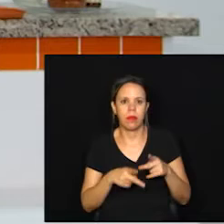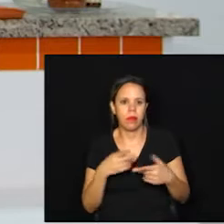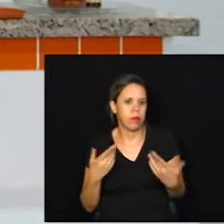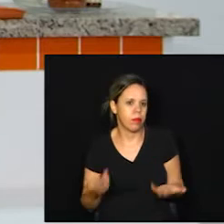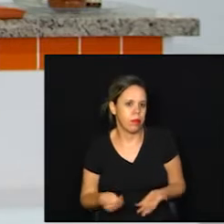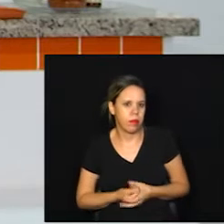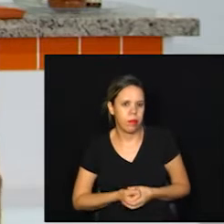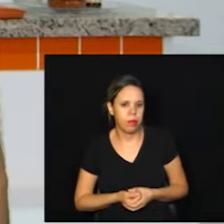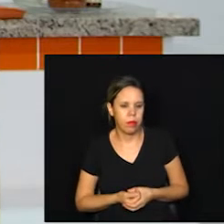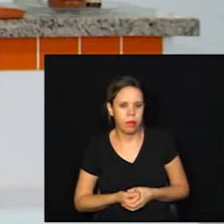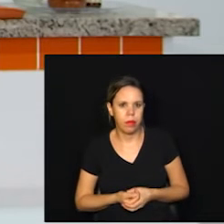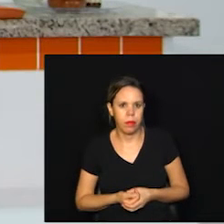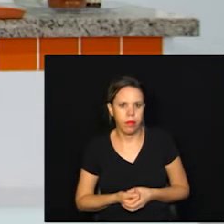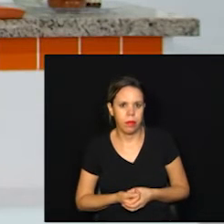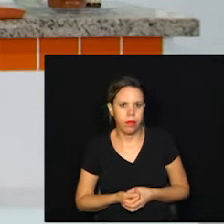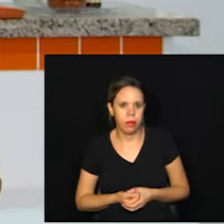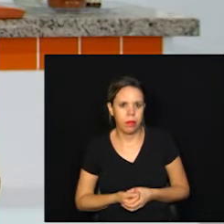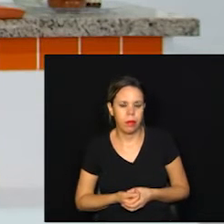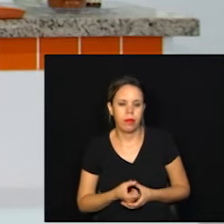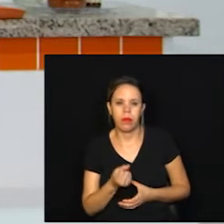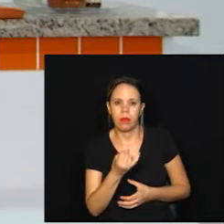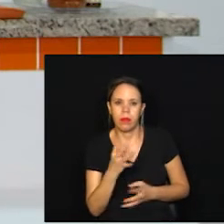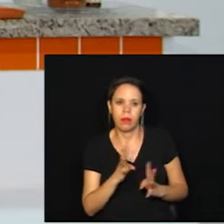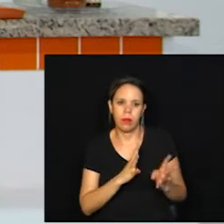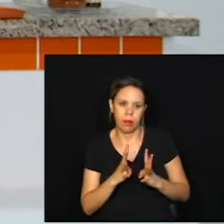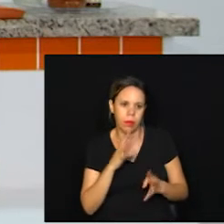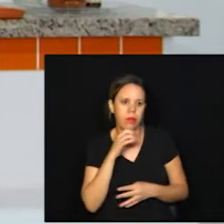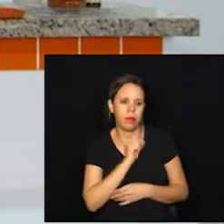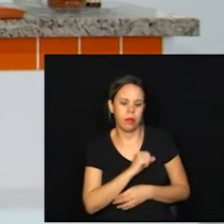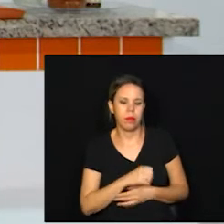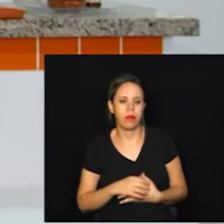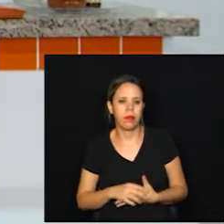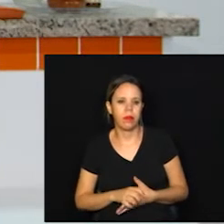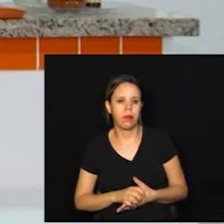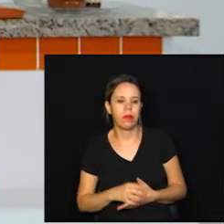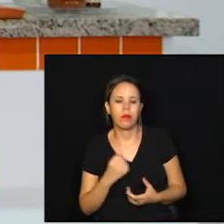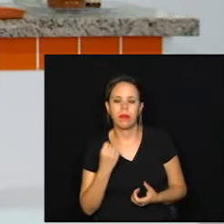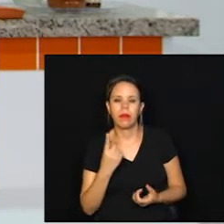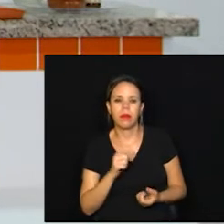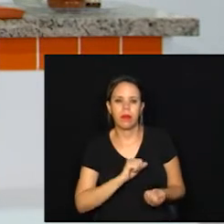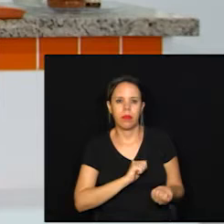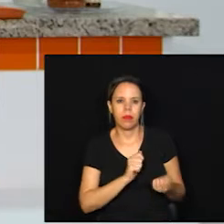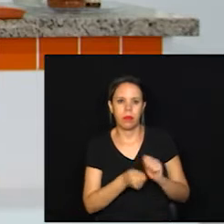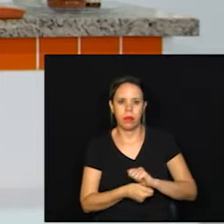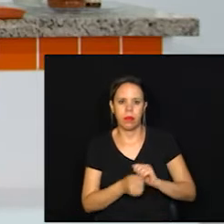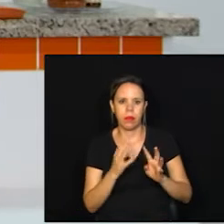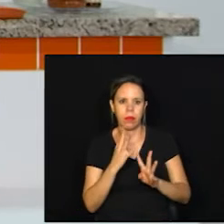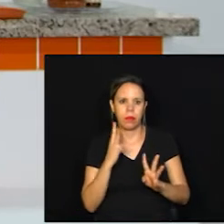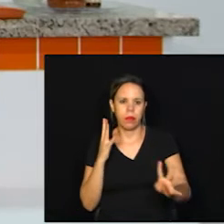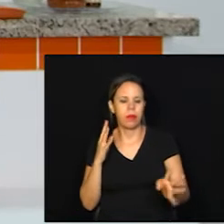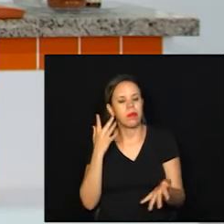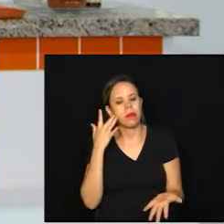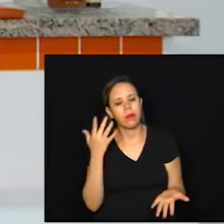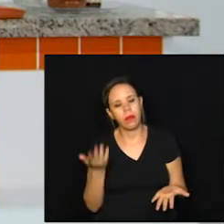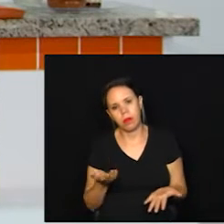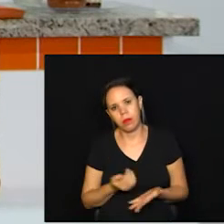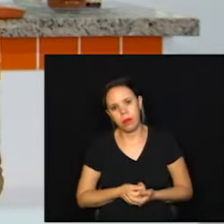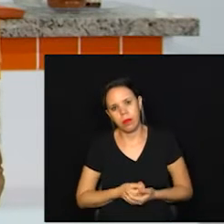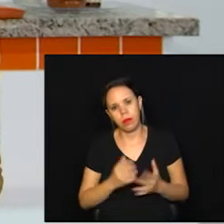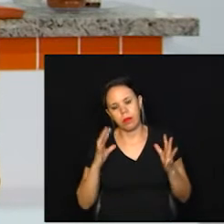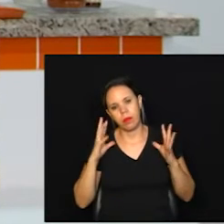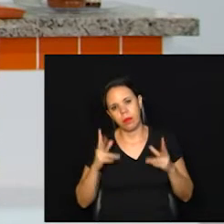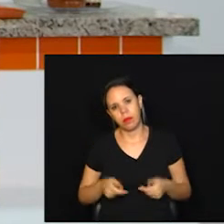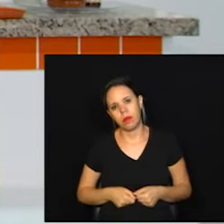Então, aí o fluxo tem que ser bem rápido. E teve algum tipo de adaptação na fila, em relação à